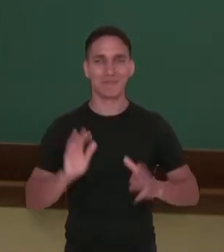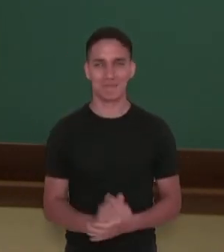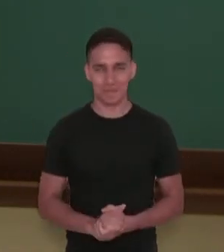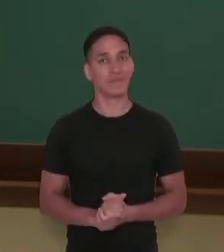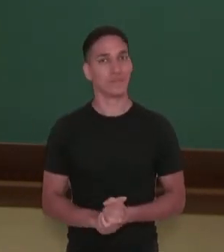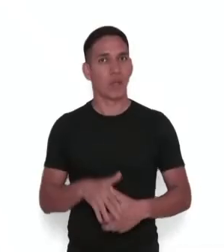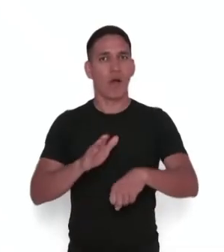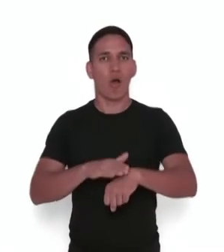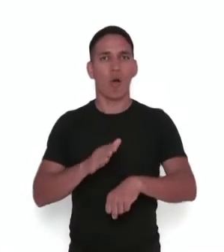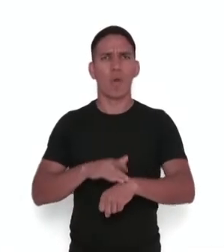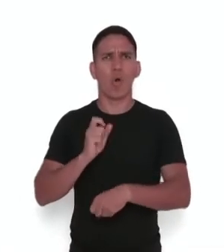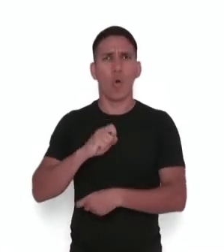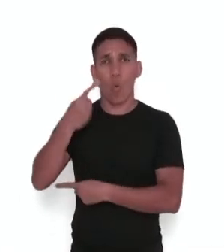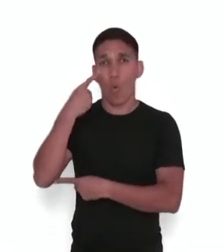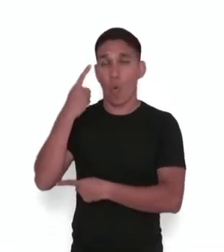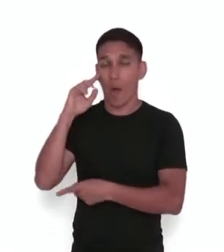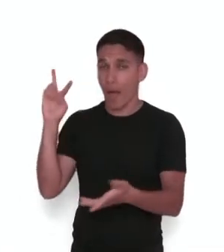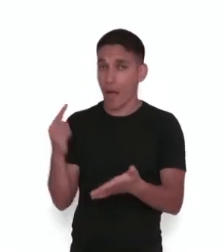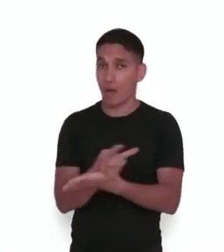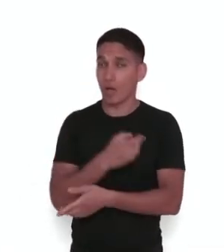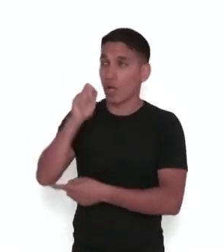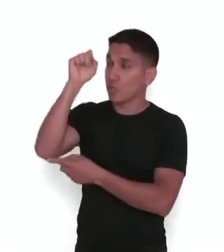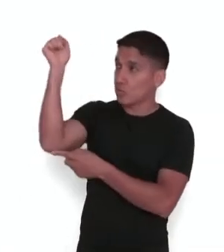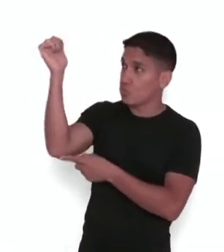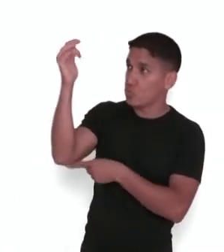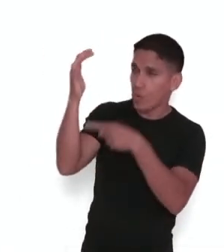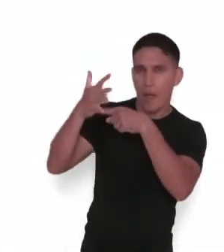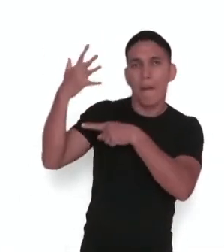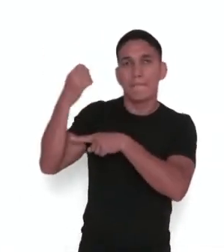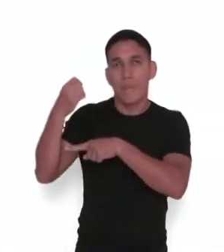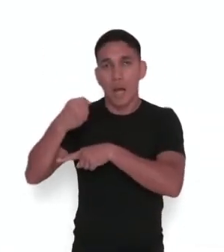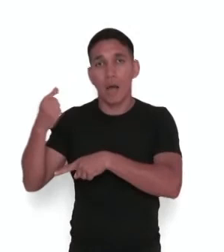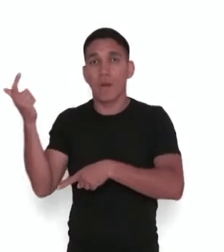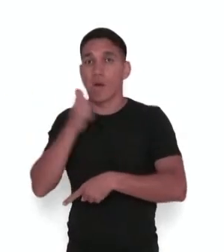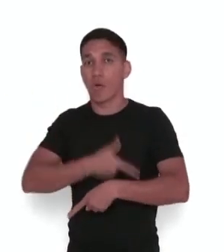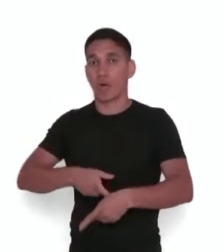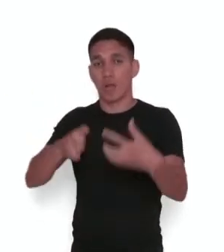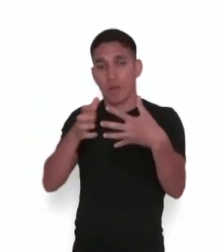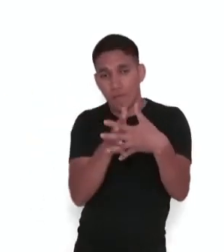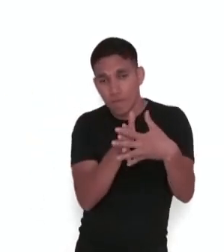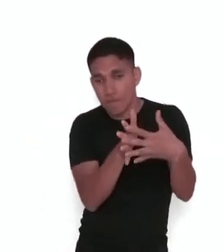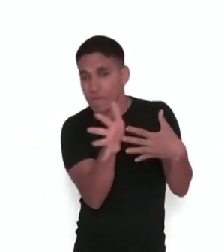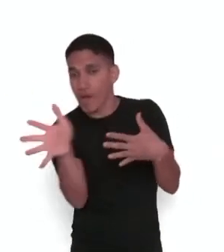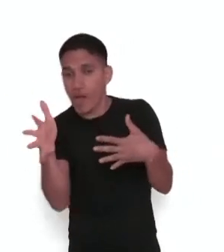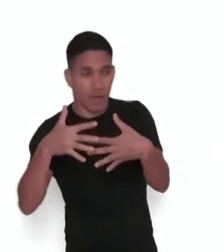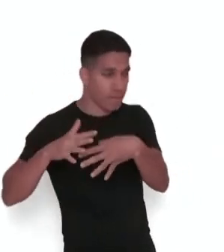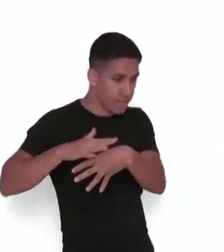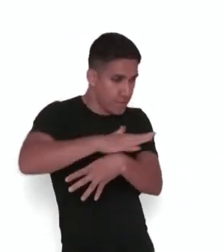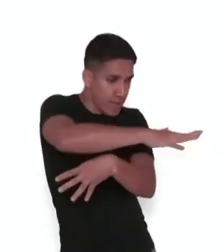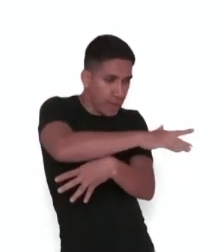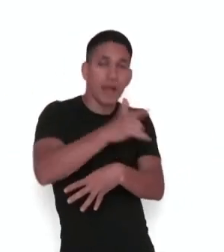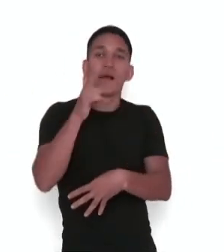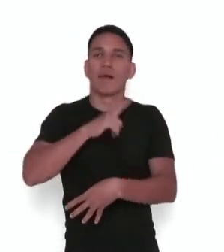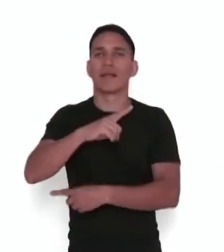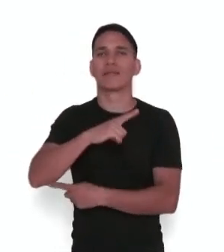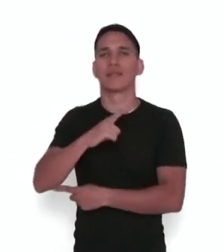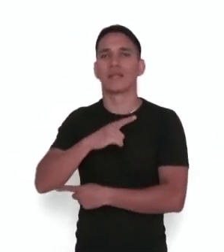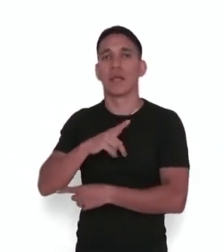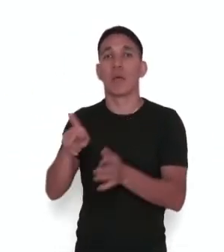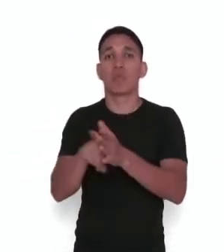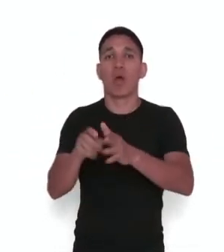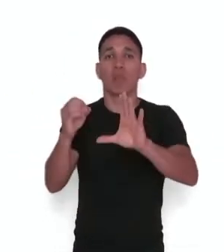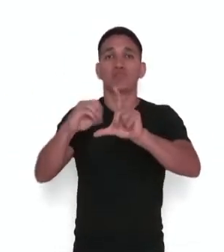Quando a luz branca sofre refração, cada cor que compõe é refratada com um ângulo